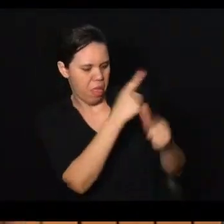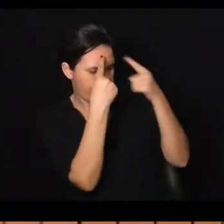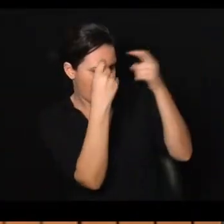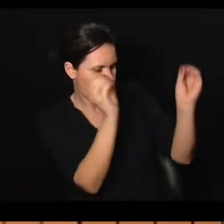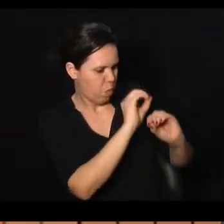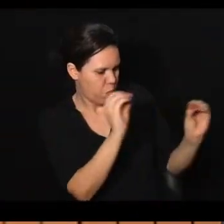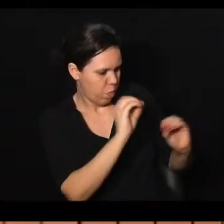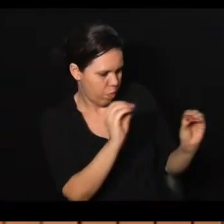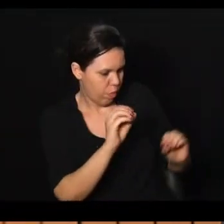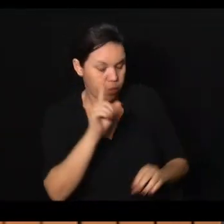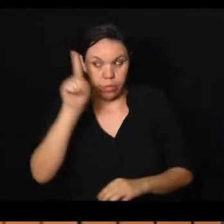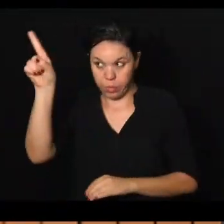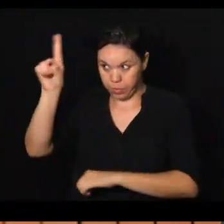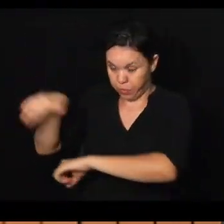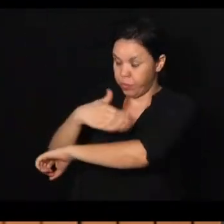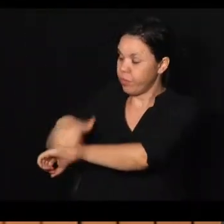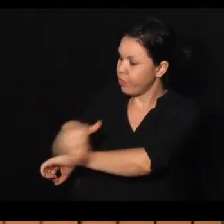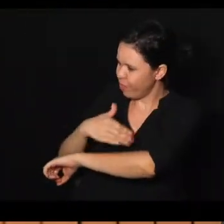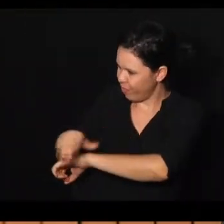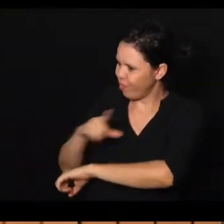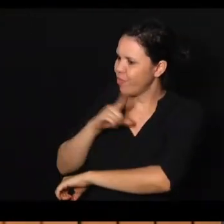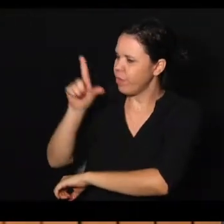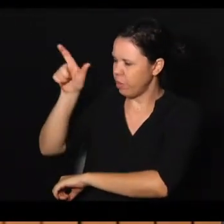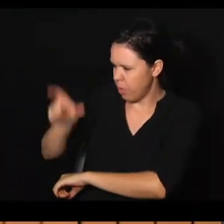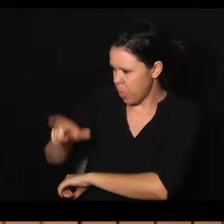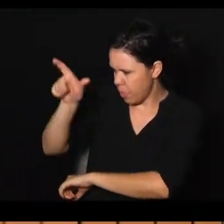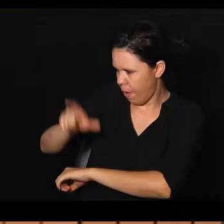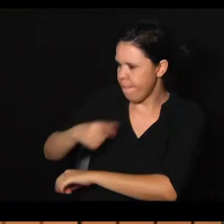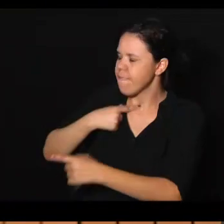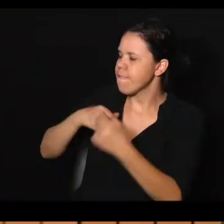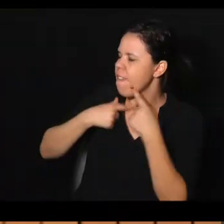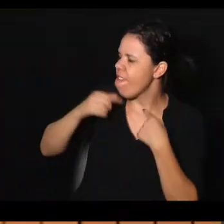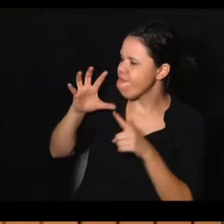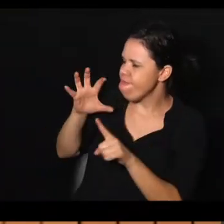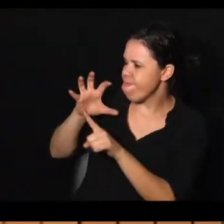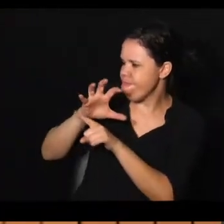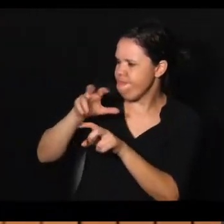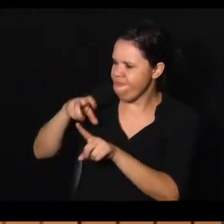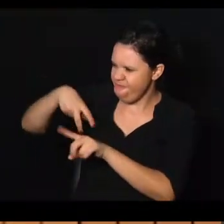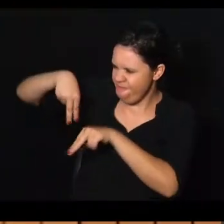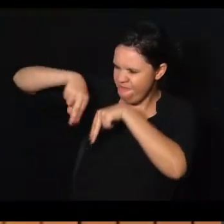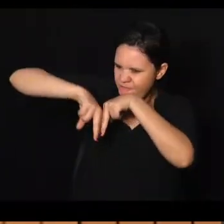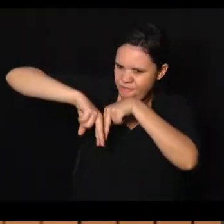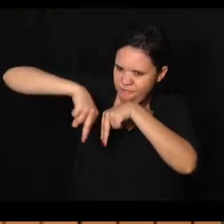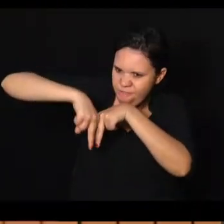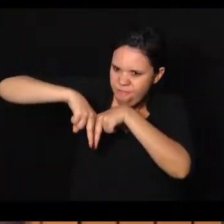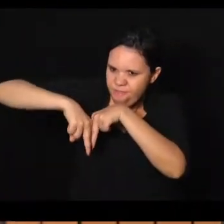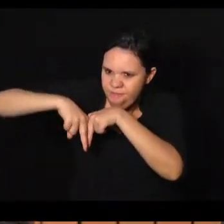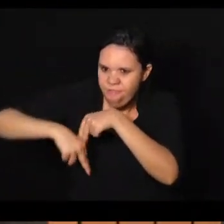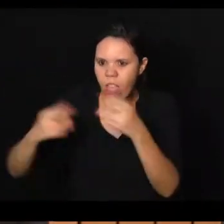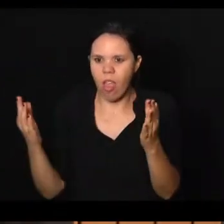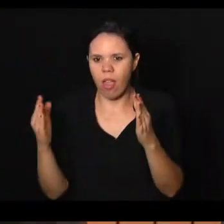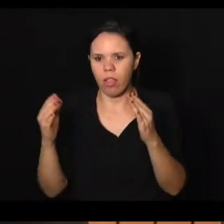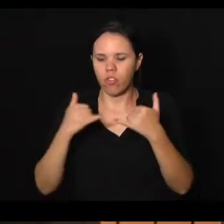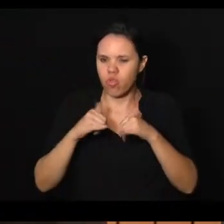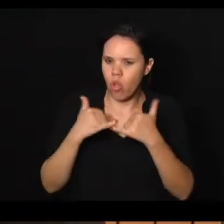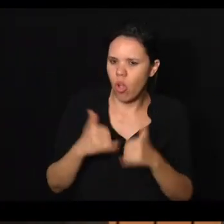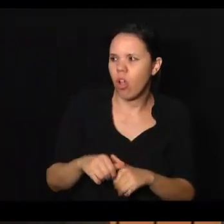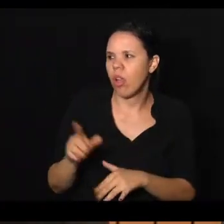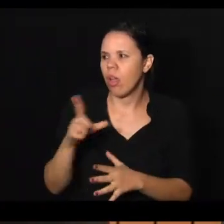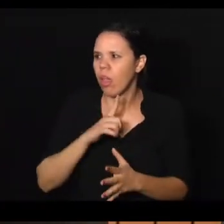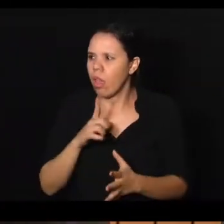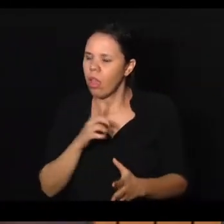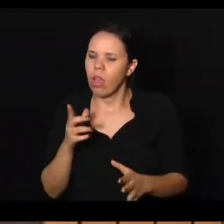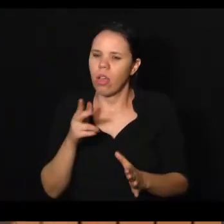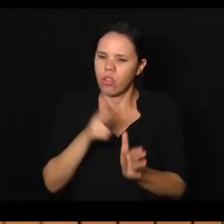doméstica, mas lá na rua tem alguém disposto a te apertar no ônibus. Lá na rua tem alguém disposto a te acochar